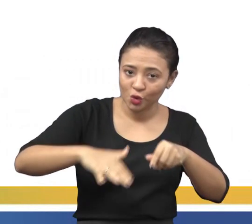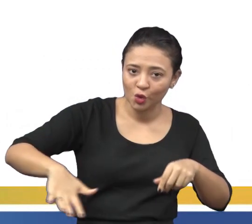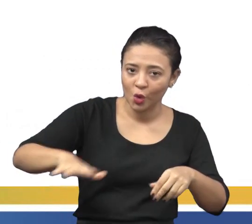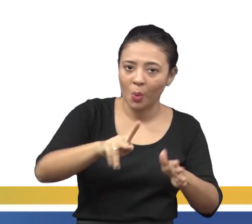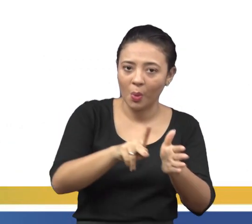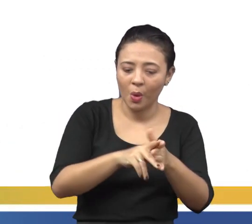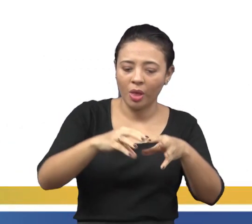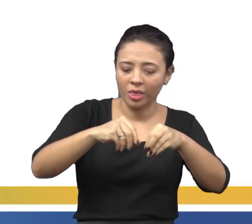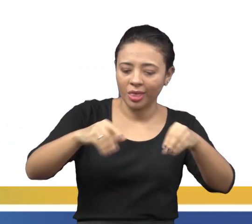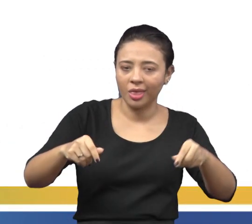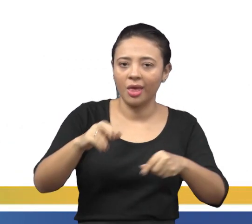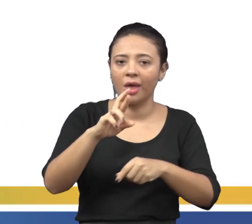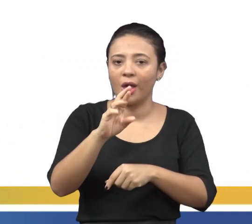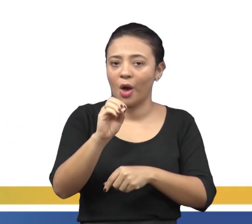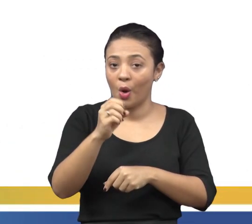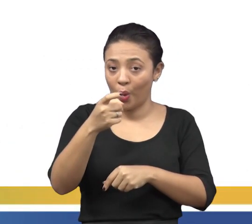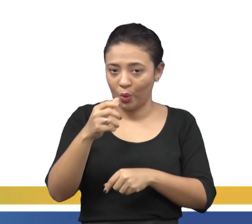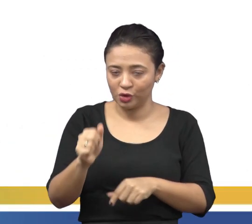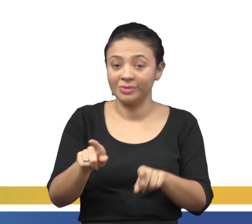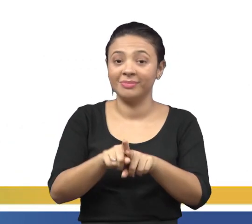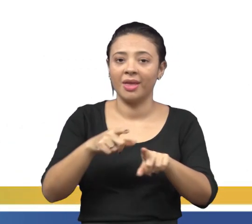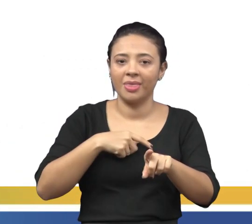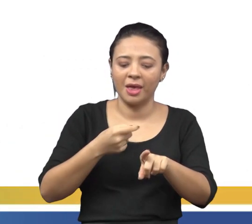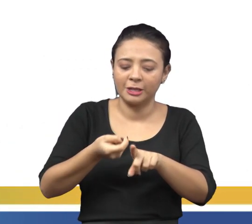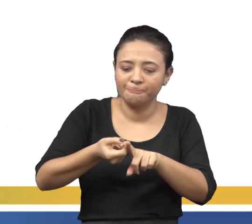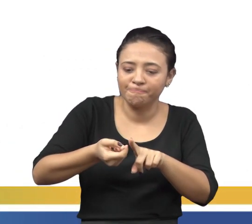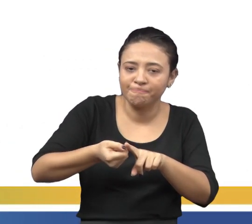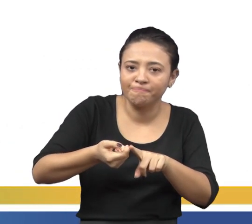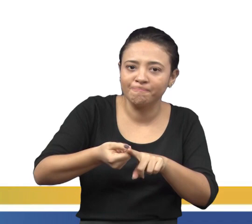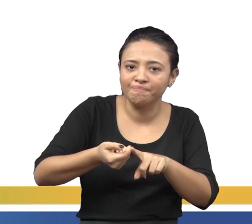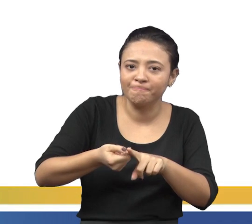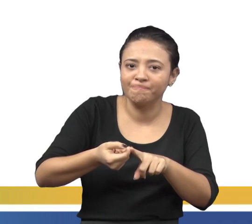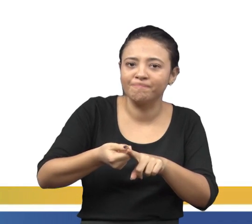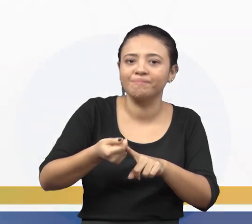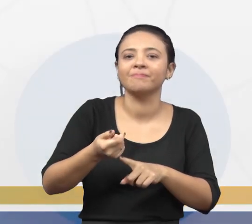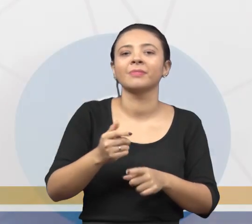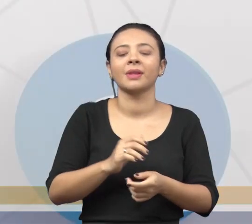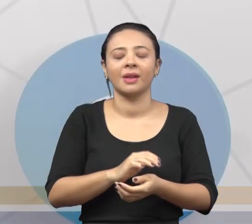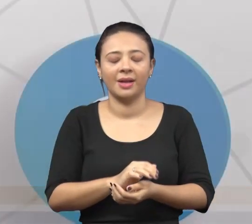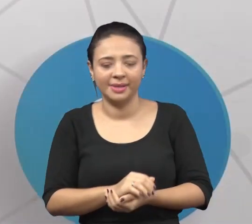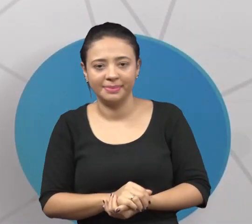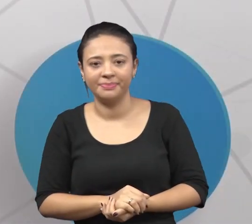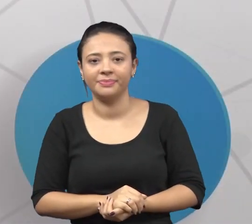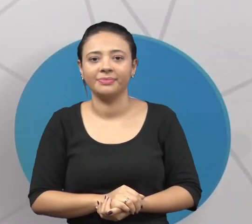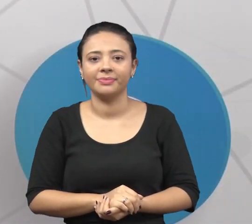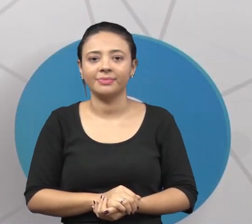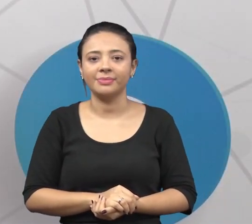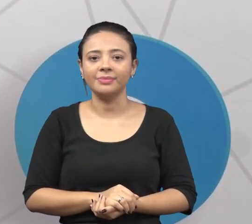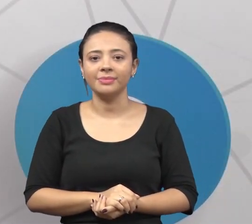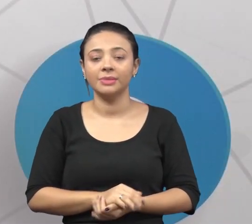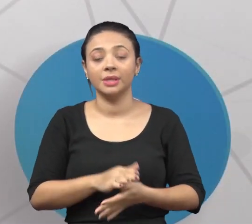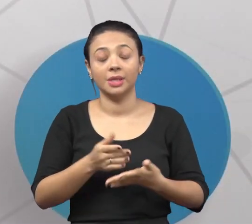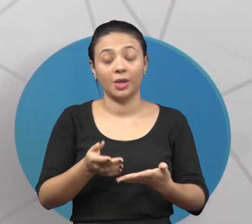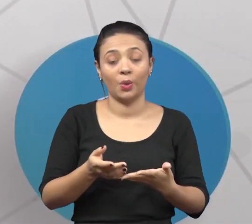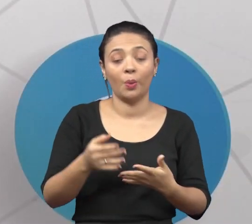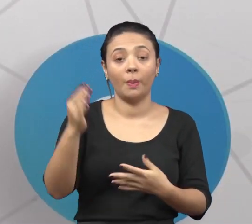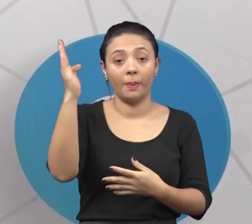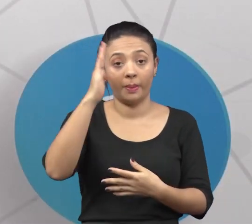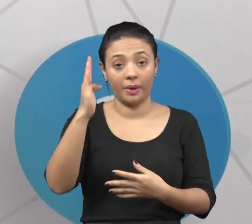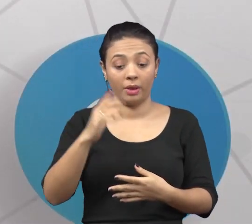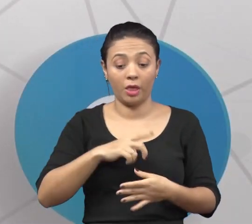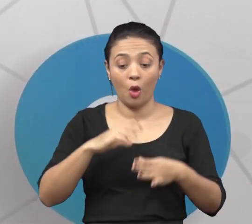aparece entre os 3 melhores do mundo, pessoal. E o Brasil trabalha já uma questão de produtos orgânicos em cima dele, de